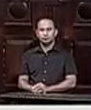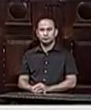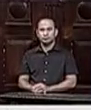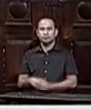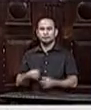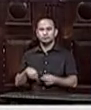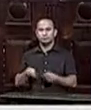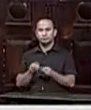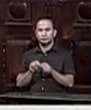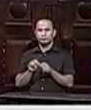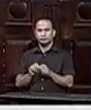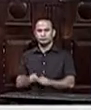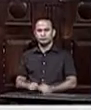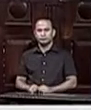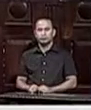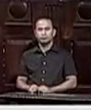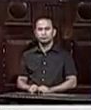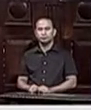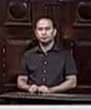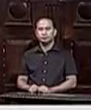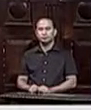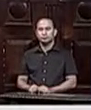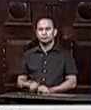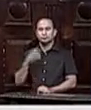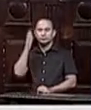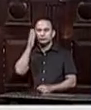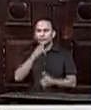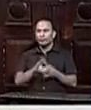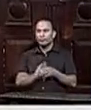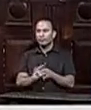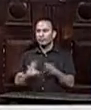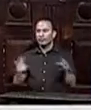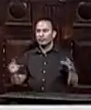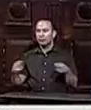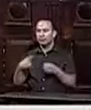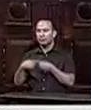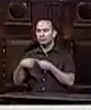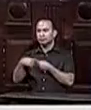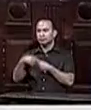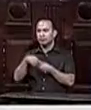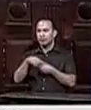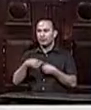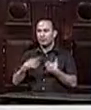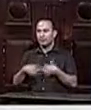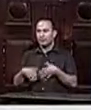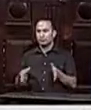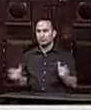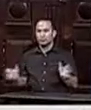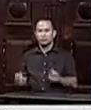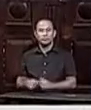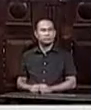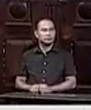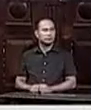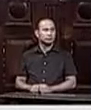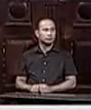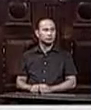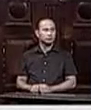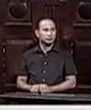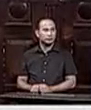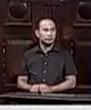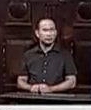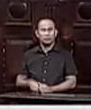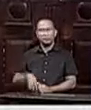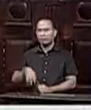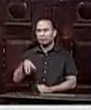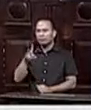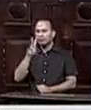Realizei audiência pública no município de Teresópolis, ouvindo